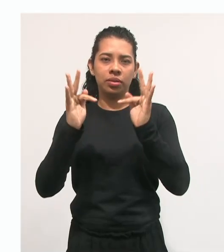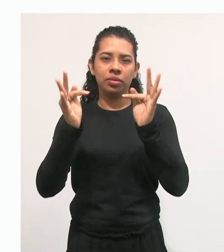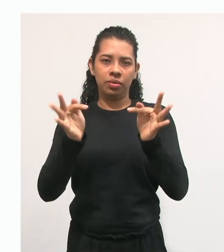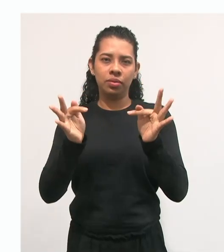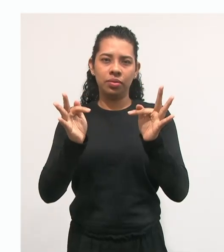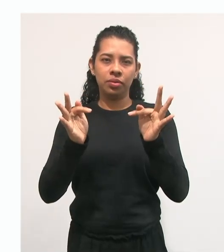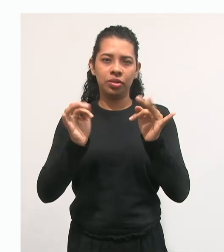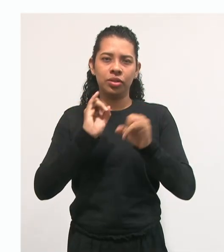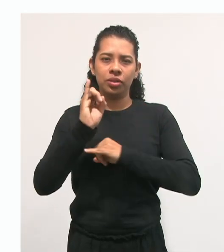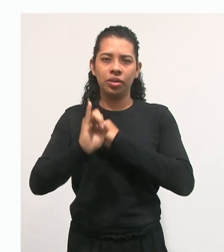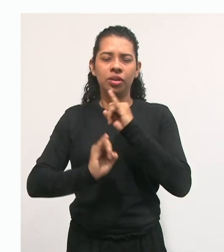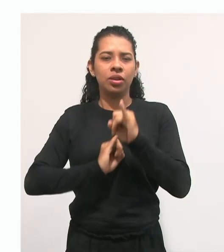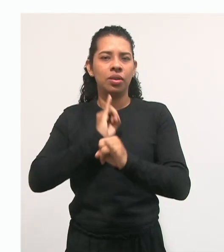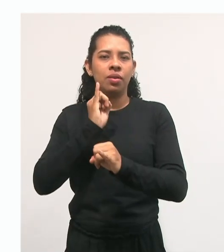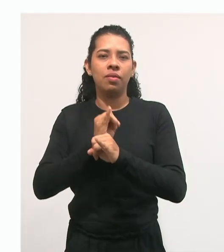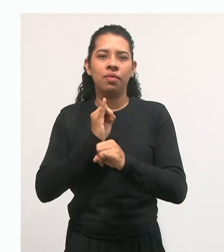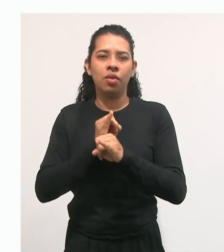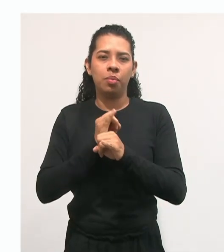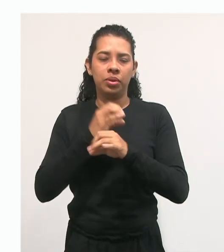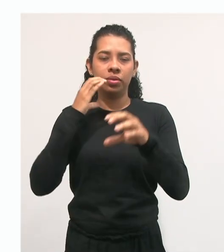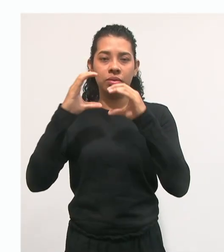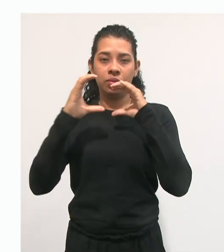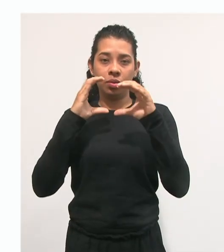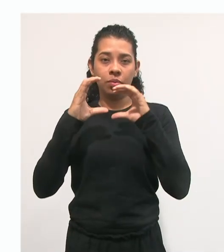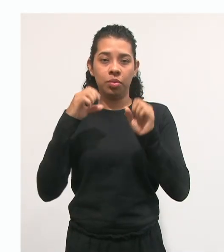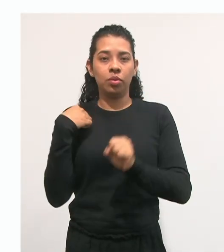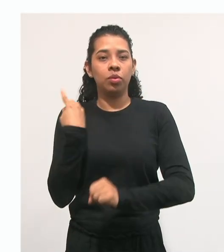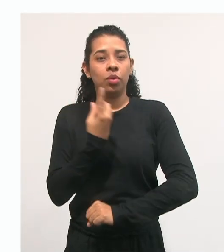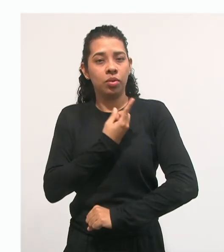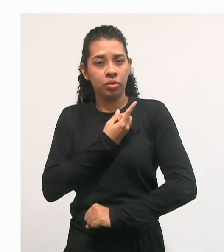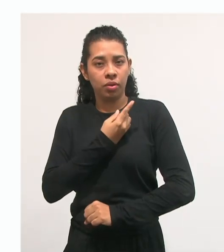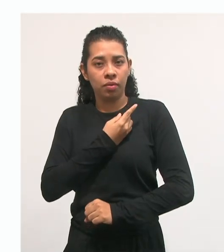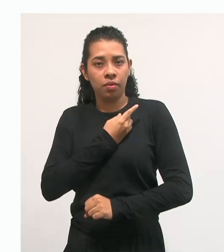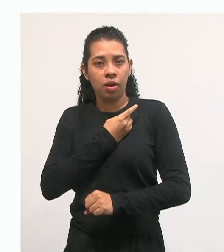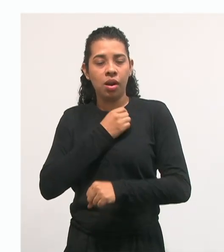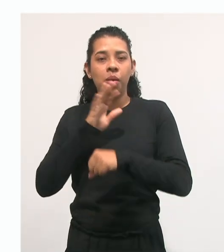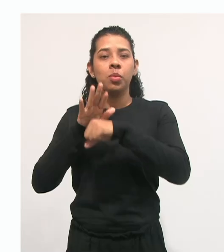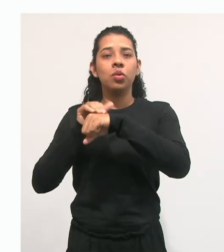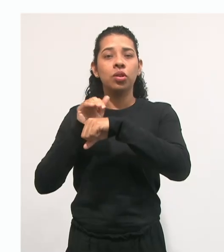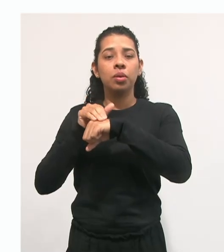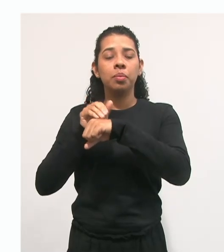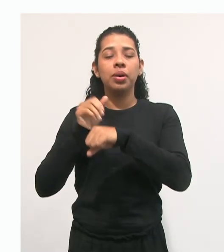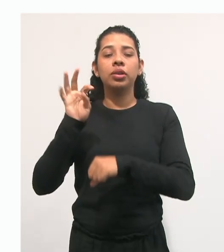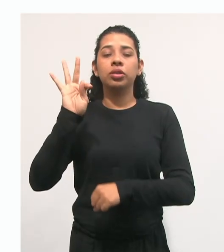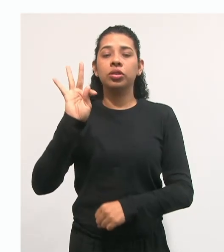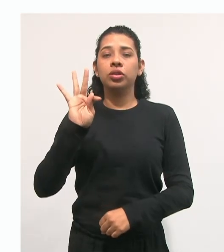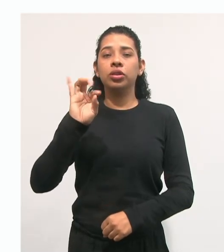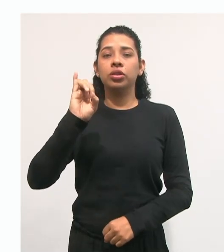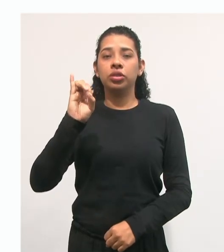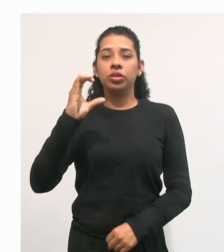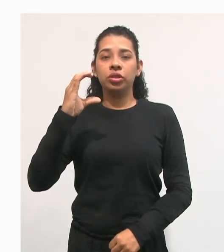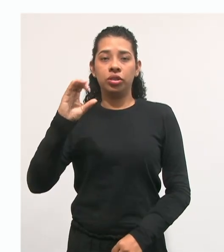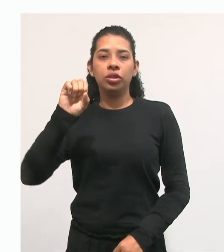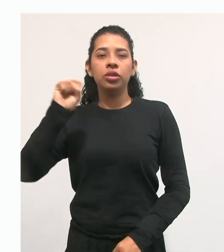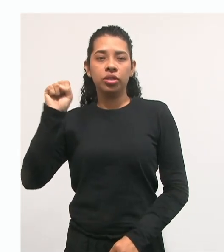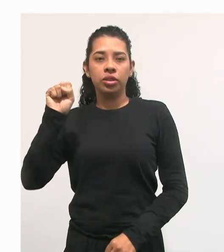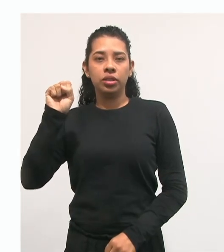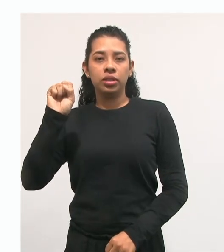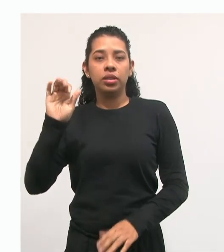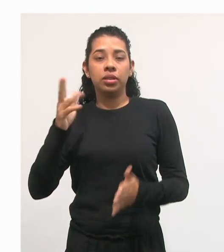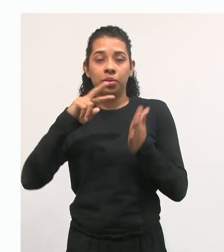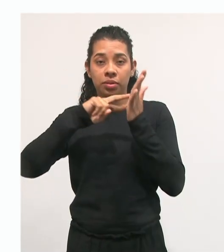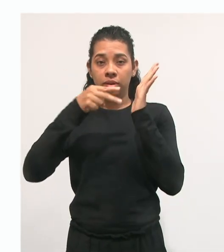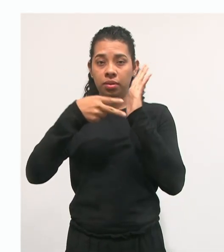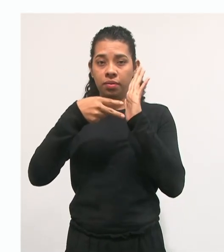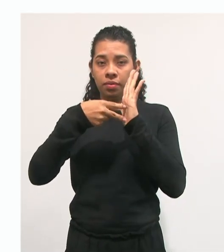de informação e comunicação, que a gente vai chamar aqui de TICs, tá? Toda vez que eu me referir a TICs, você já sabe o que significa, que é tecnologia